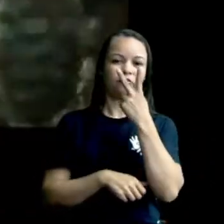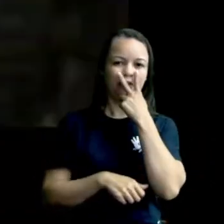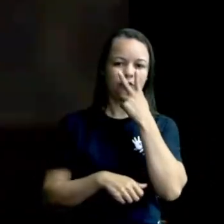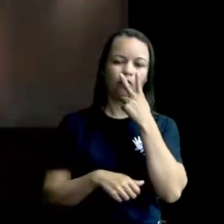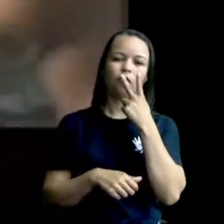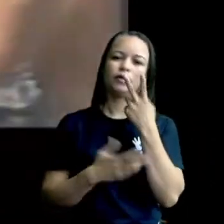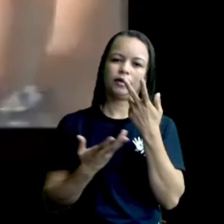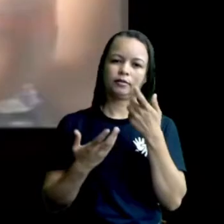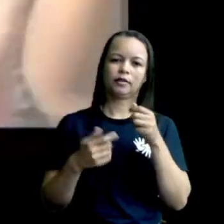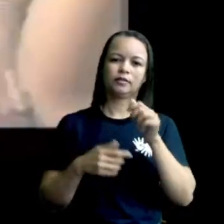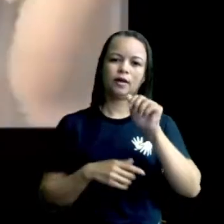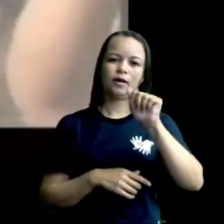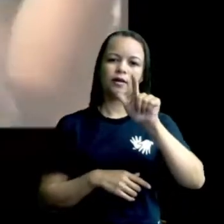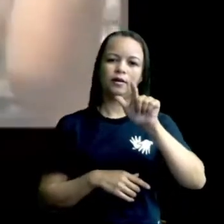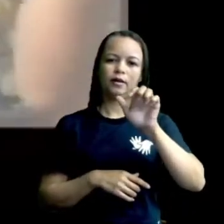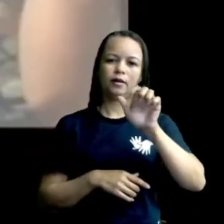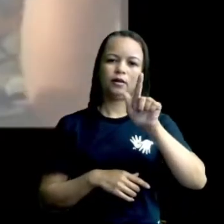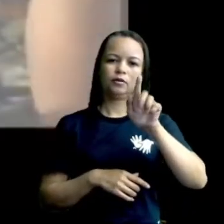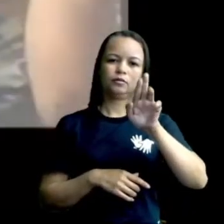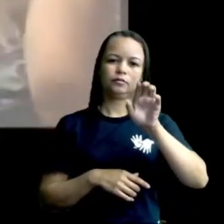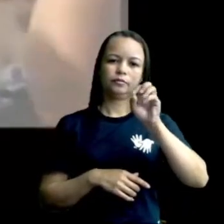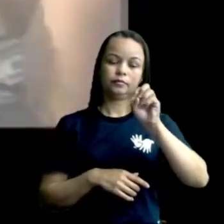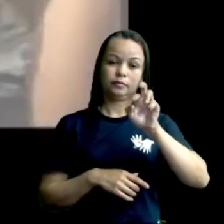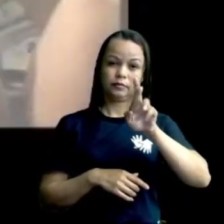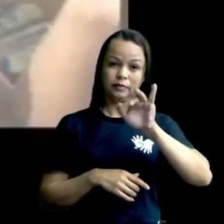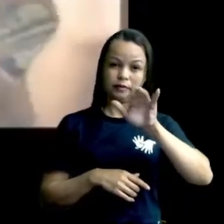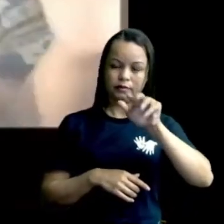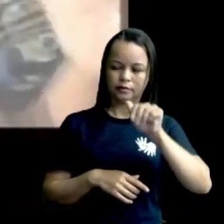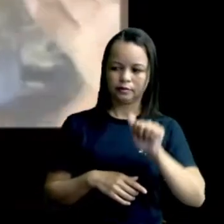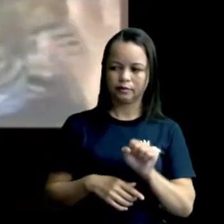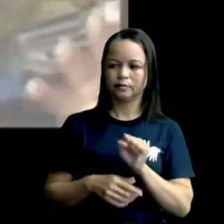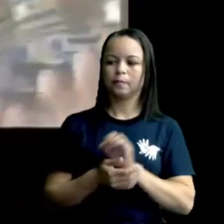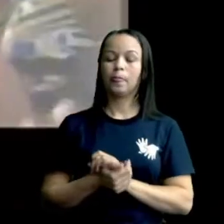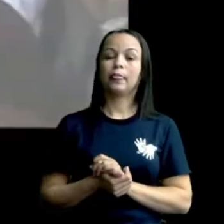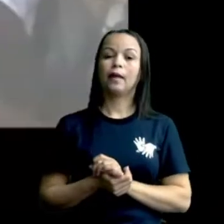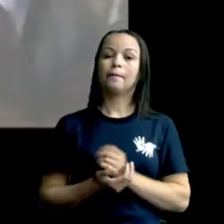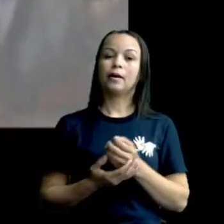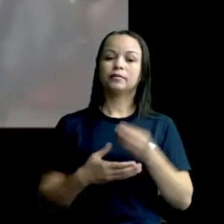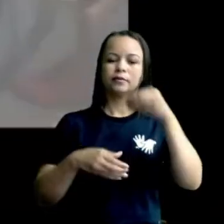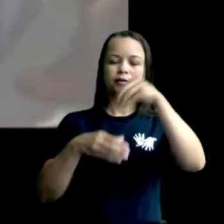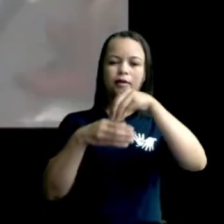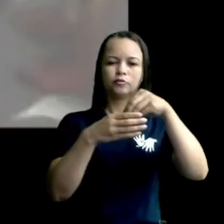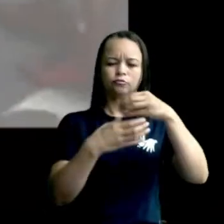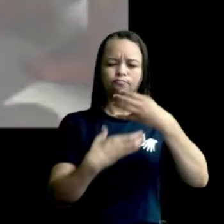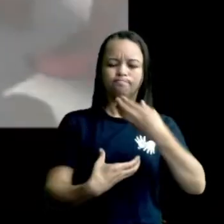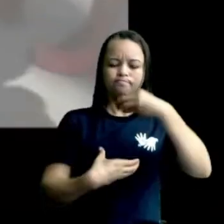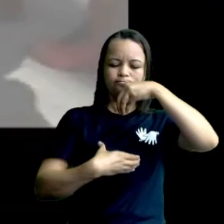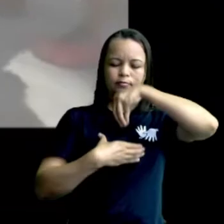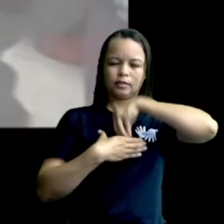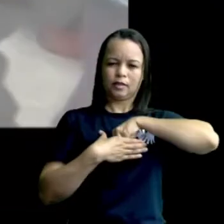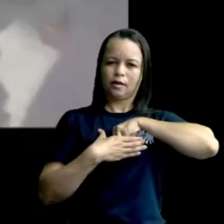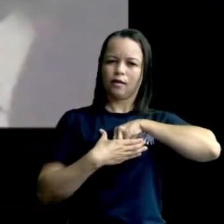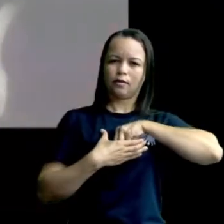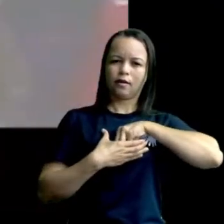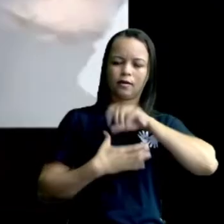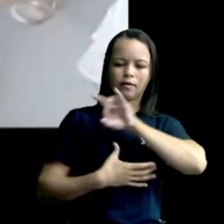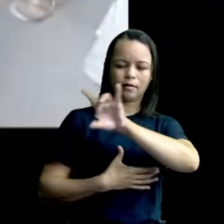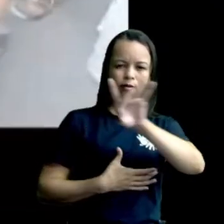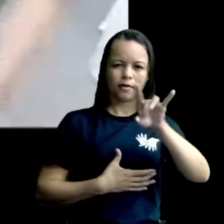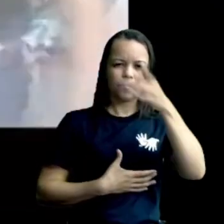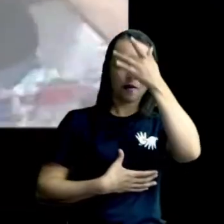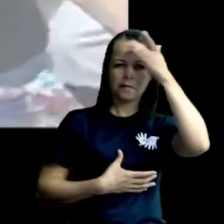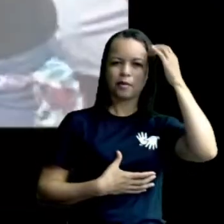das Alegorias. Mas é dentro de cada um vitoriense. no coração desse